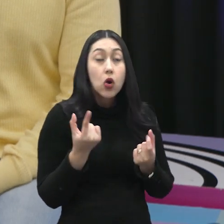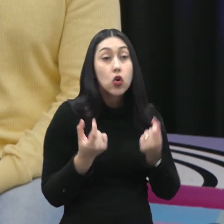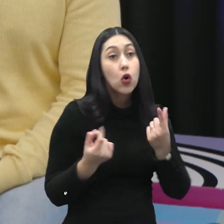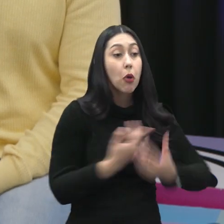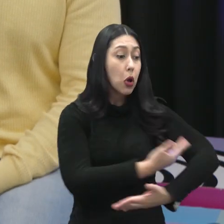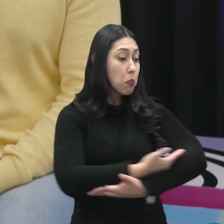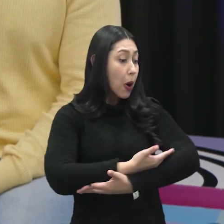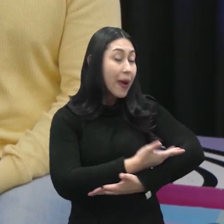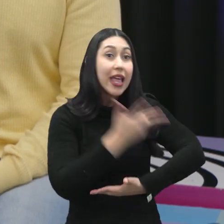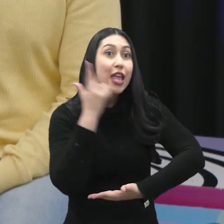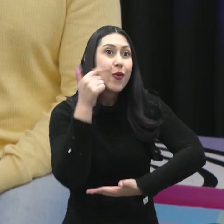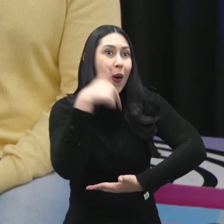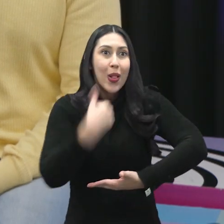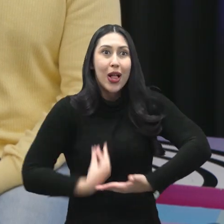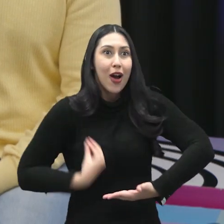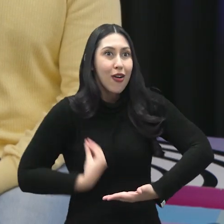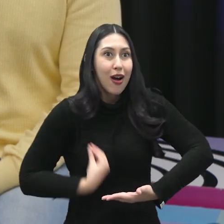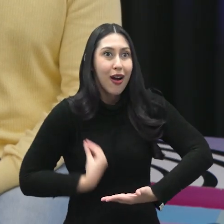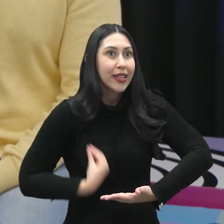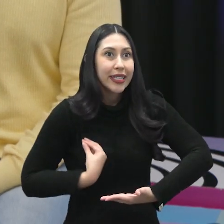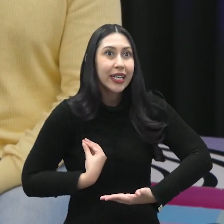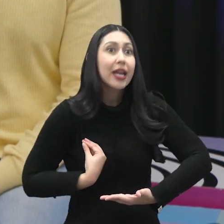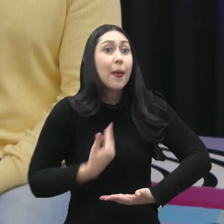se fossem crianças vivas,